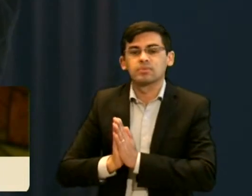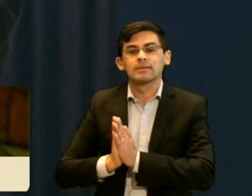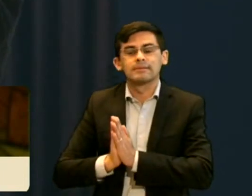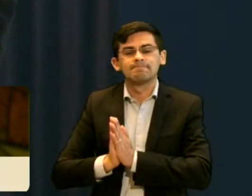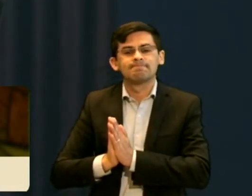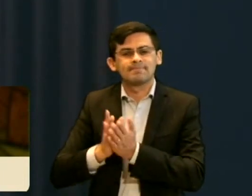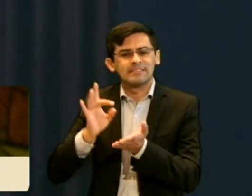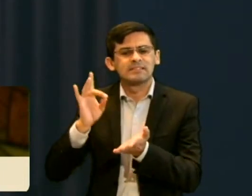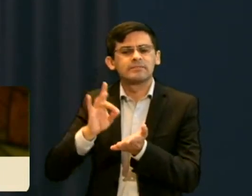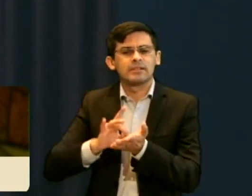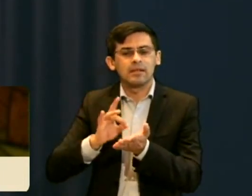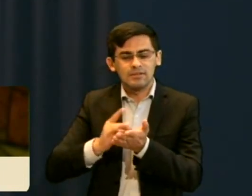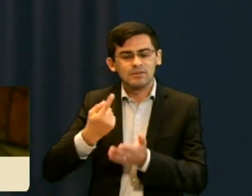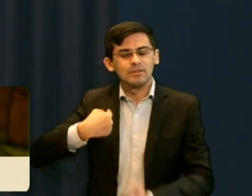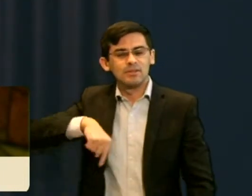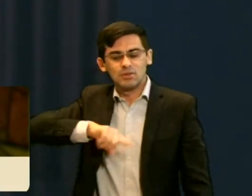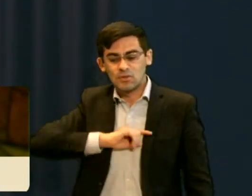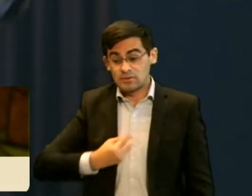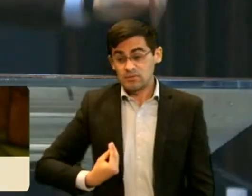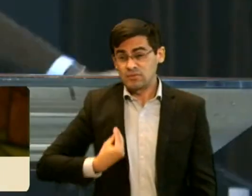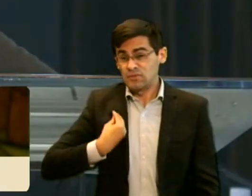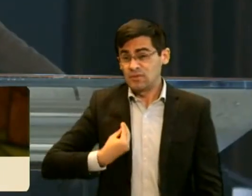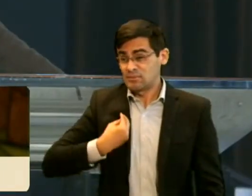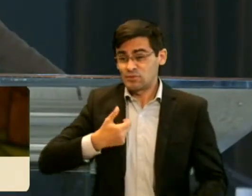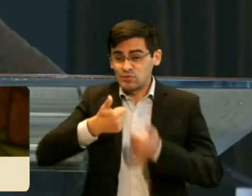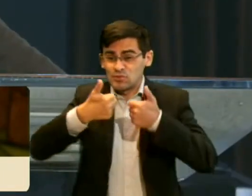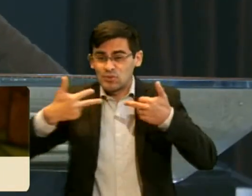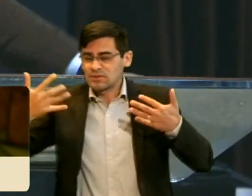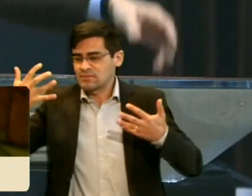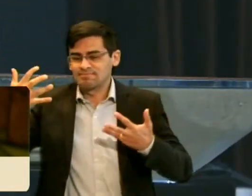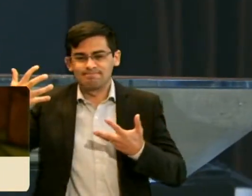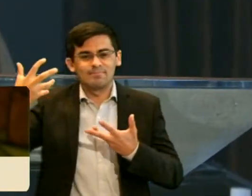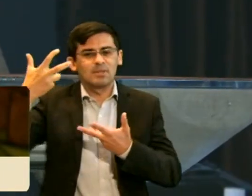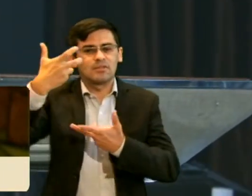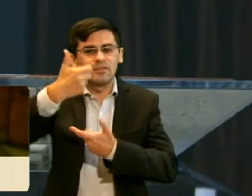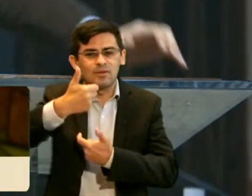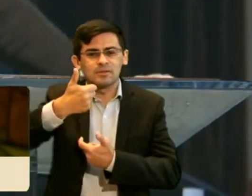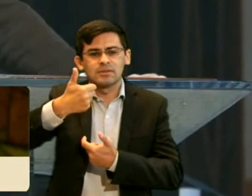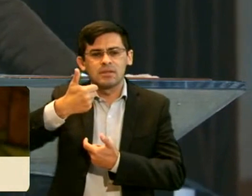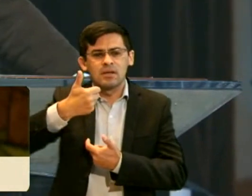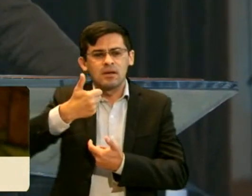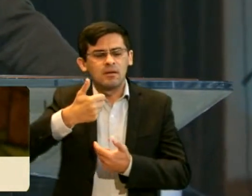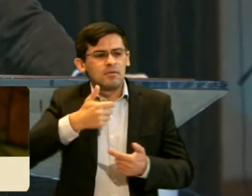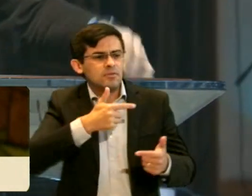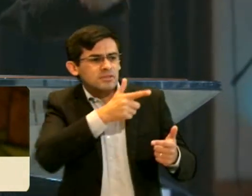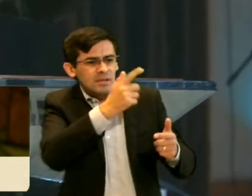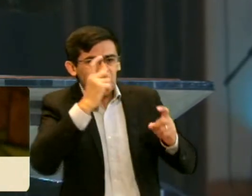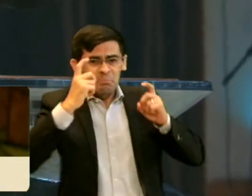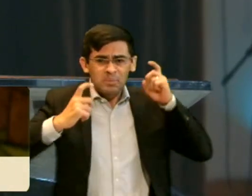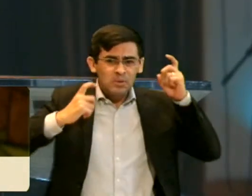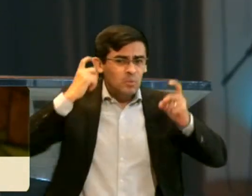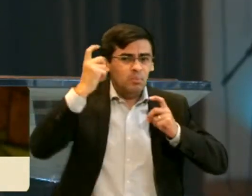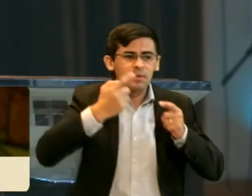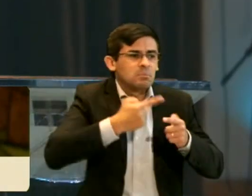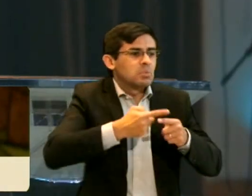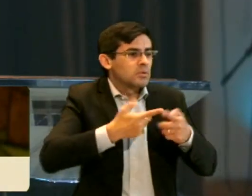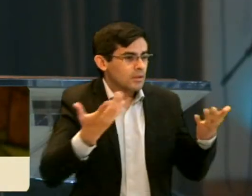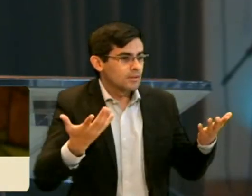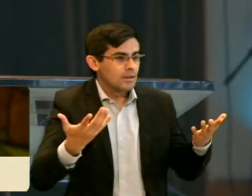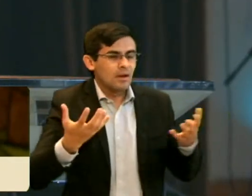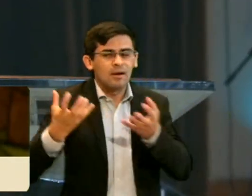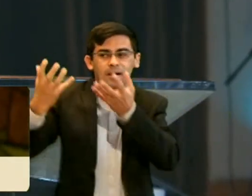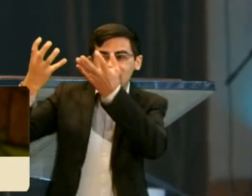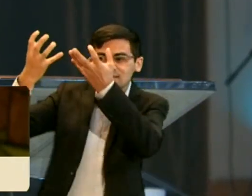faz a gente viver coisas tremendas. Você está preocupado por quê? Se entrega ao